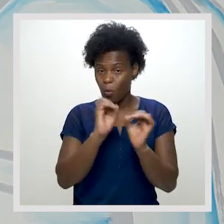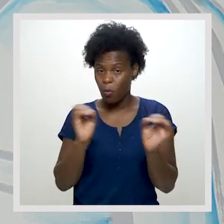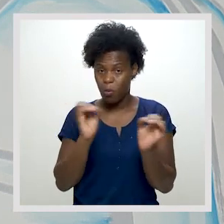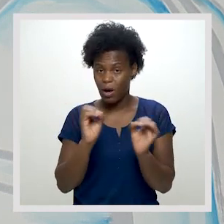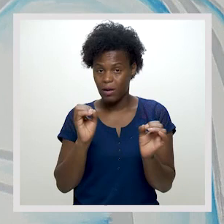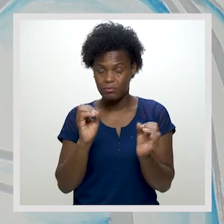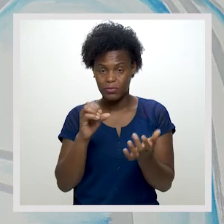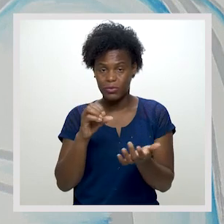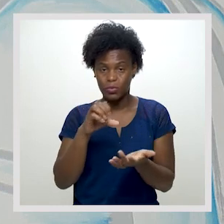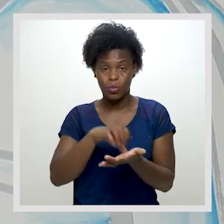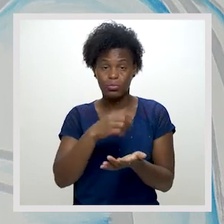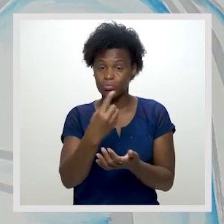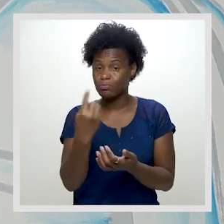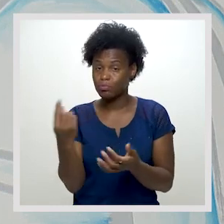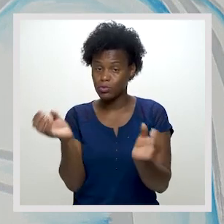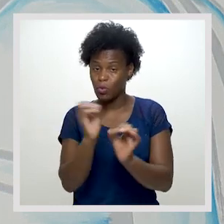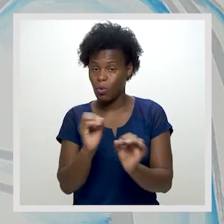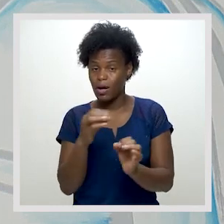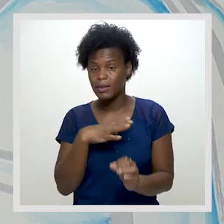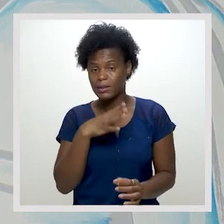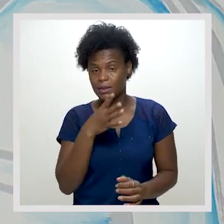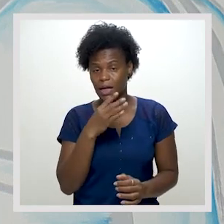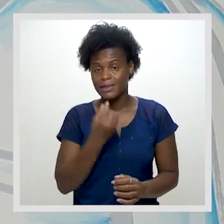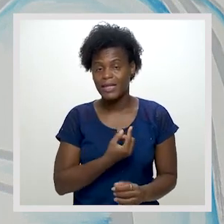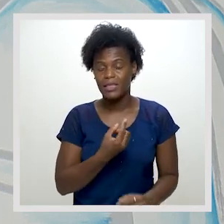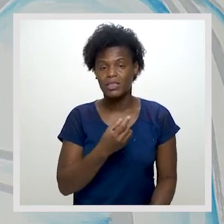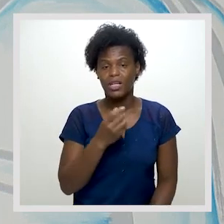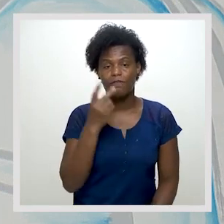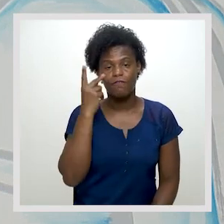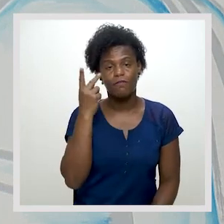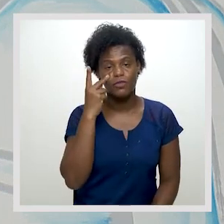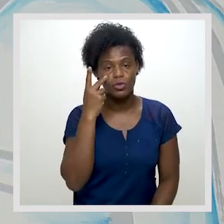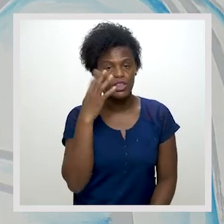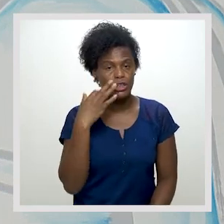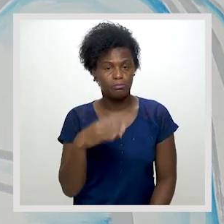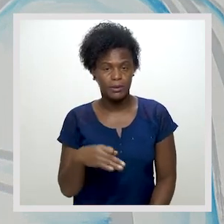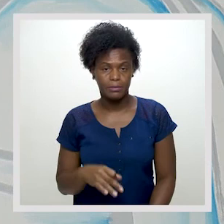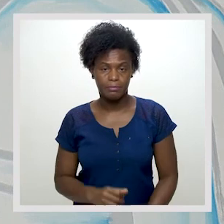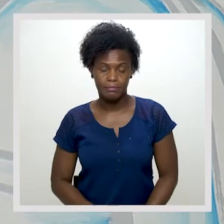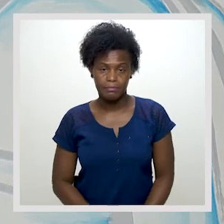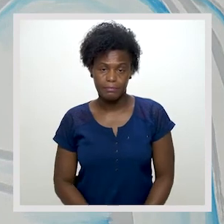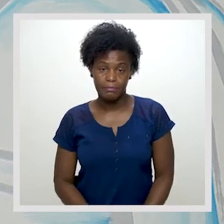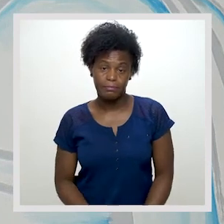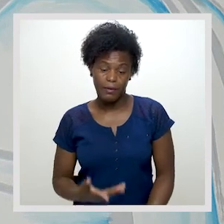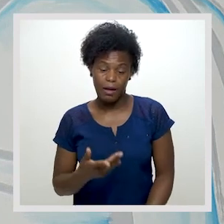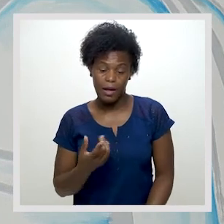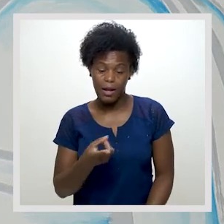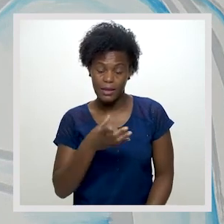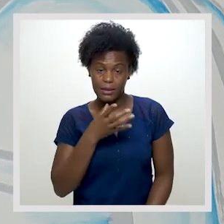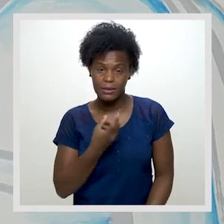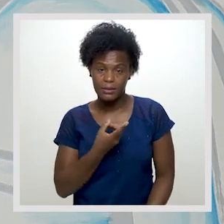tendo individualizado, significa que são seres vivos simples e eram considerados